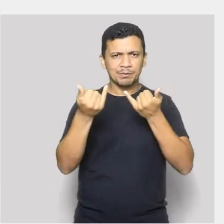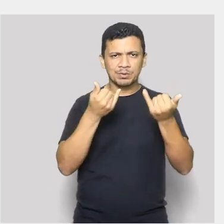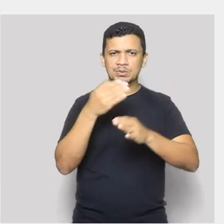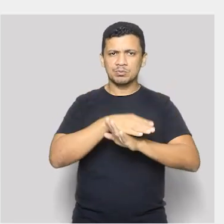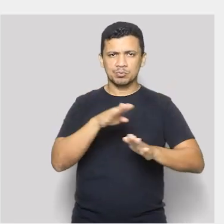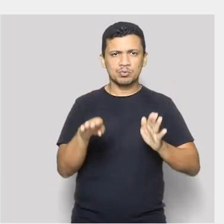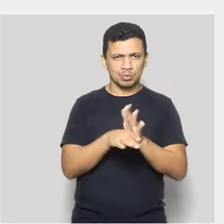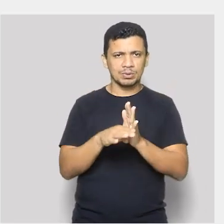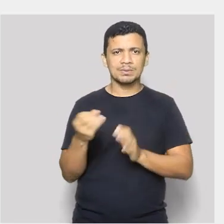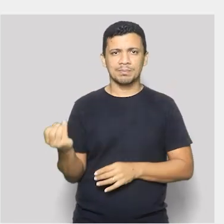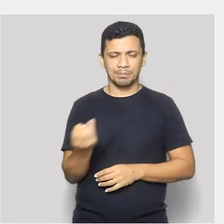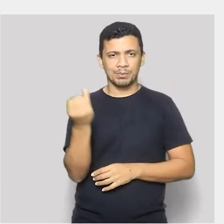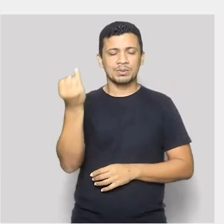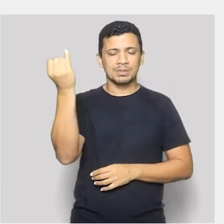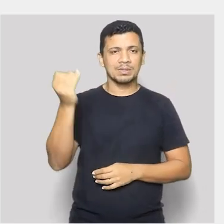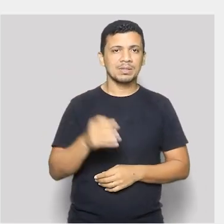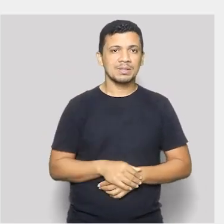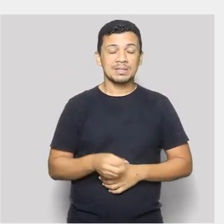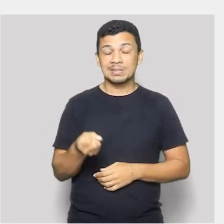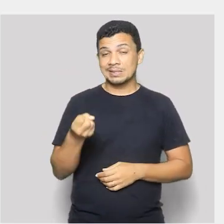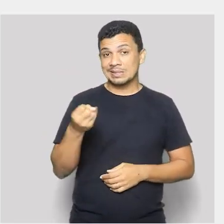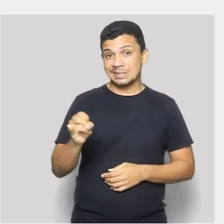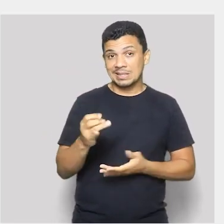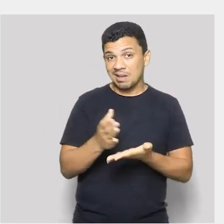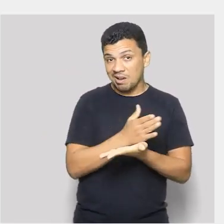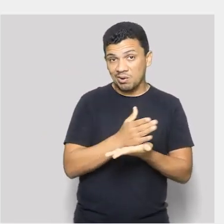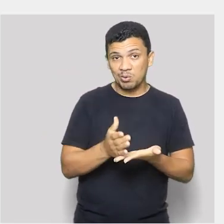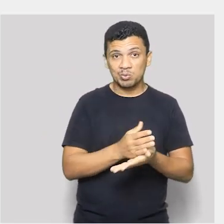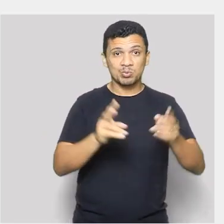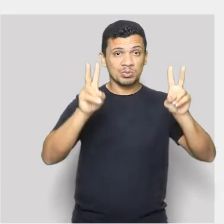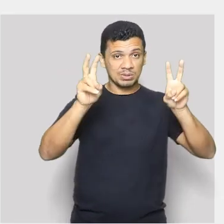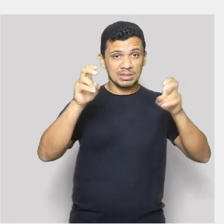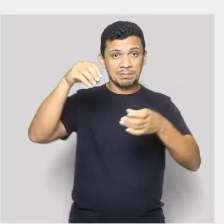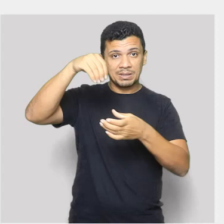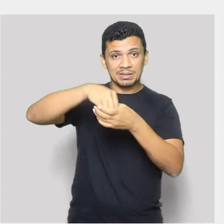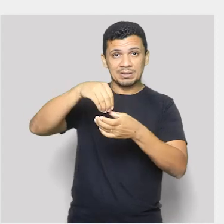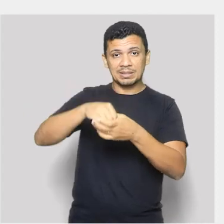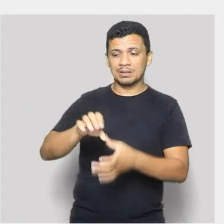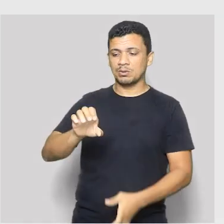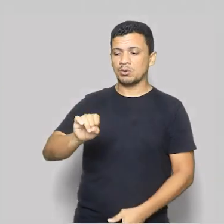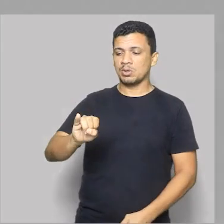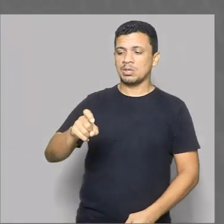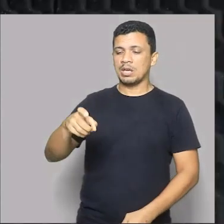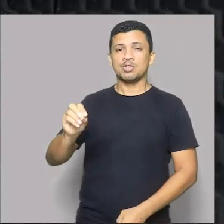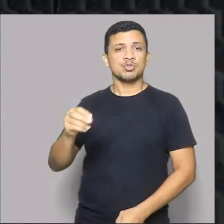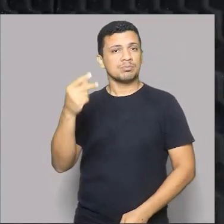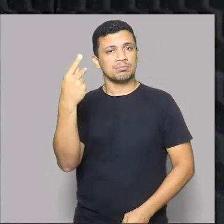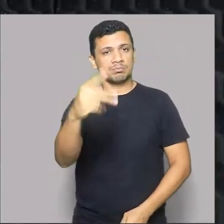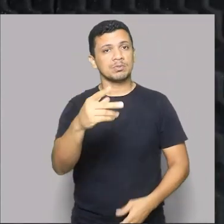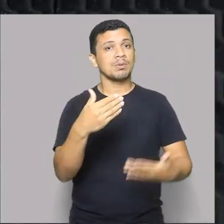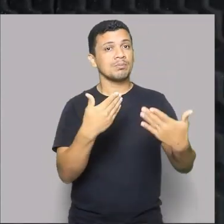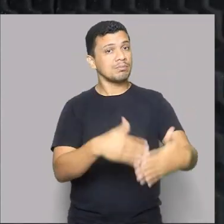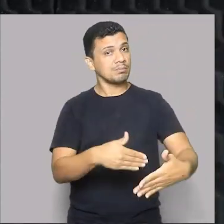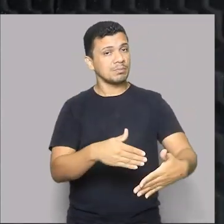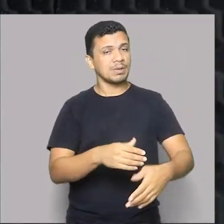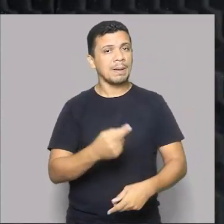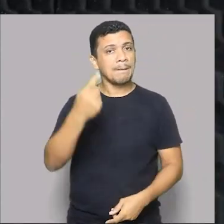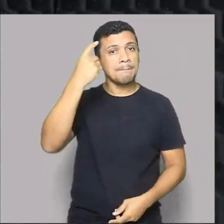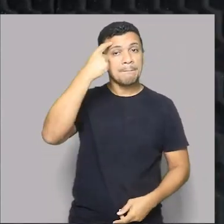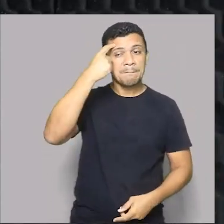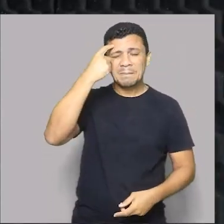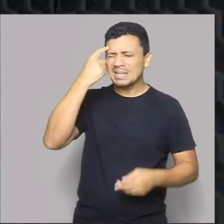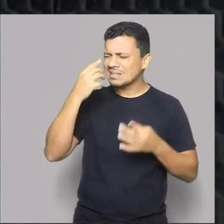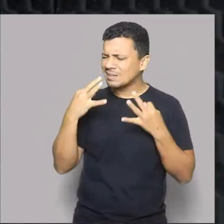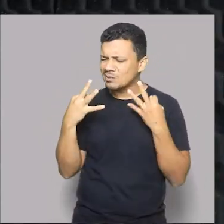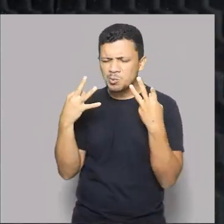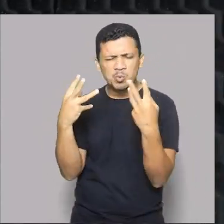são importantes caso algum tema dentro desse eixo caia na sua prova. Porque na hora que você pensa no geral, pensa